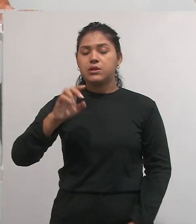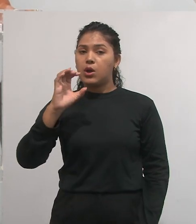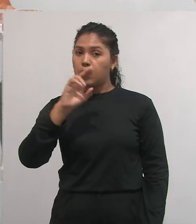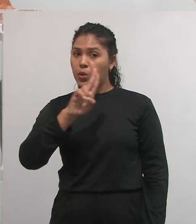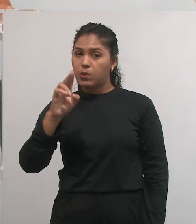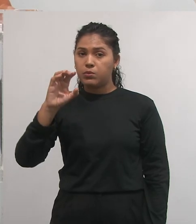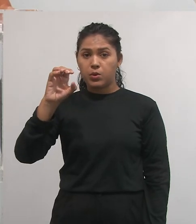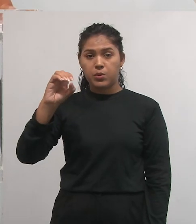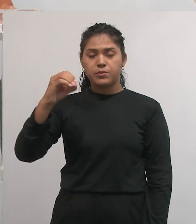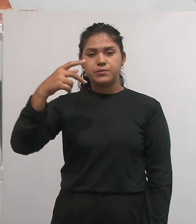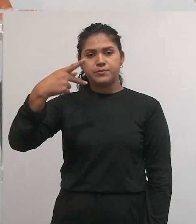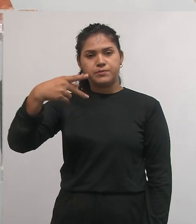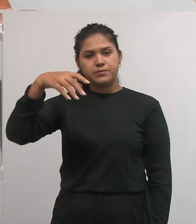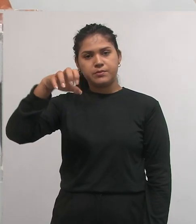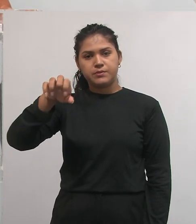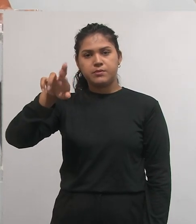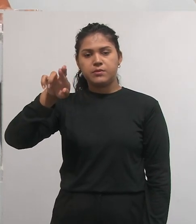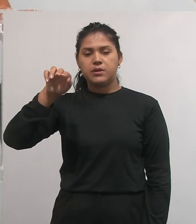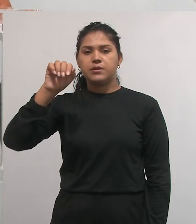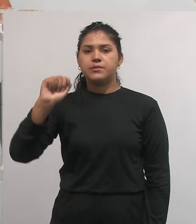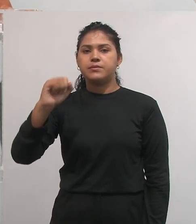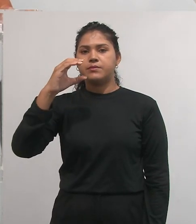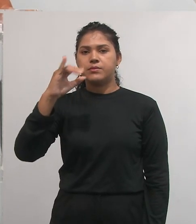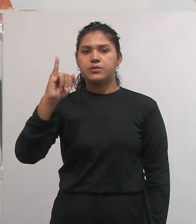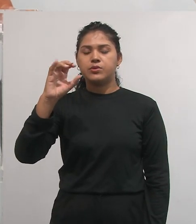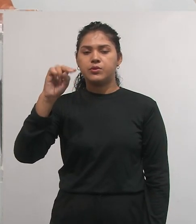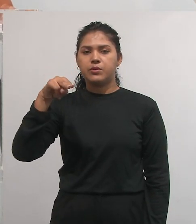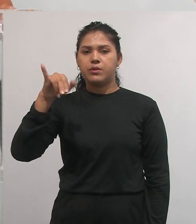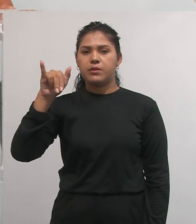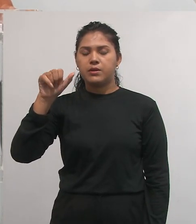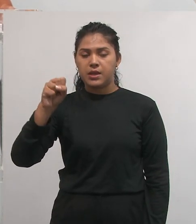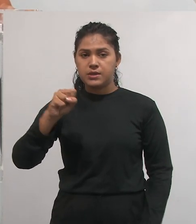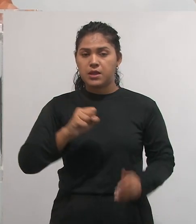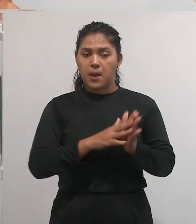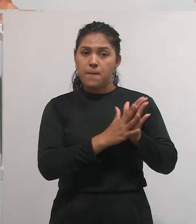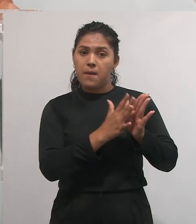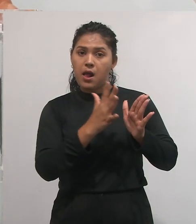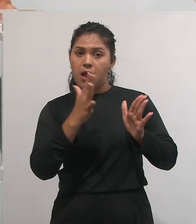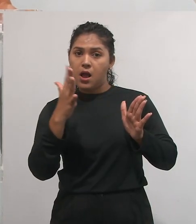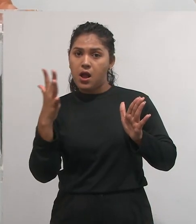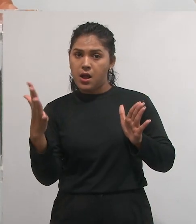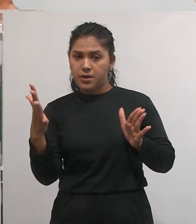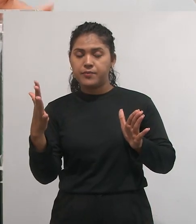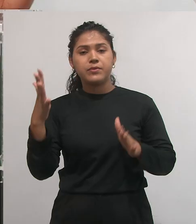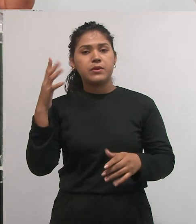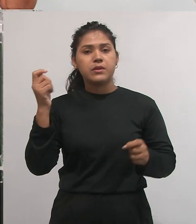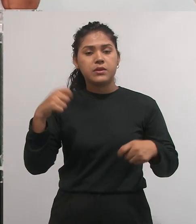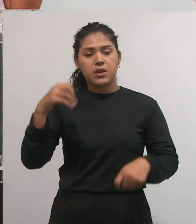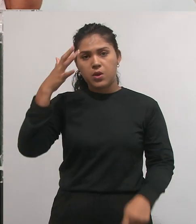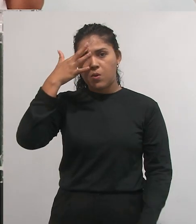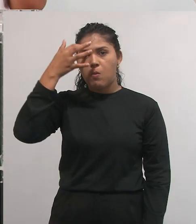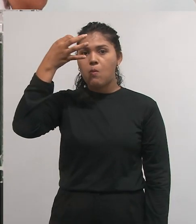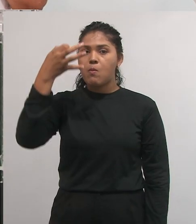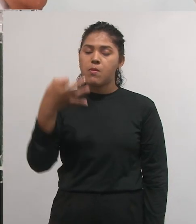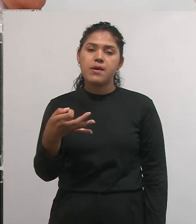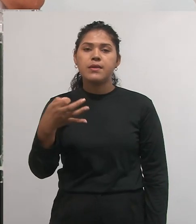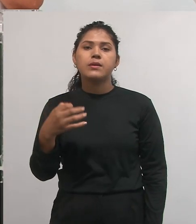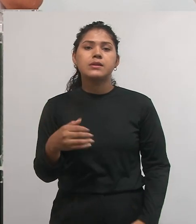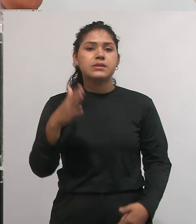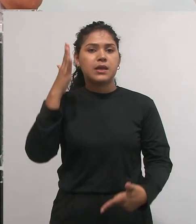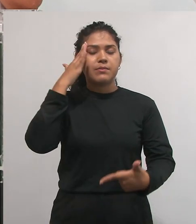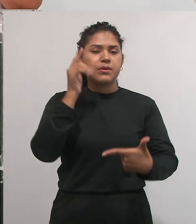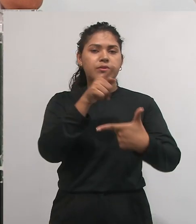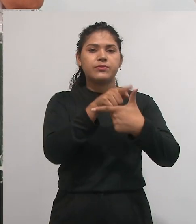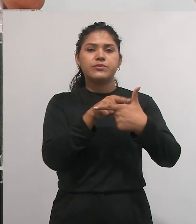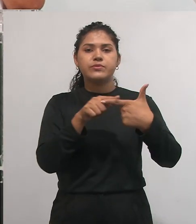despesas operacionais e analiso em relação às minhas vendas ali de 3 meses. Pego as despesas operacionais de